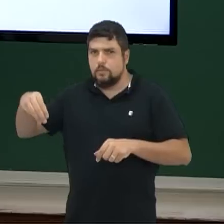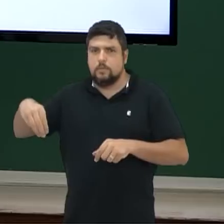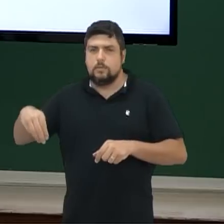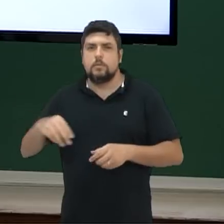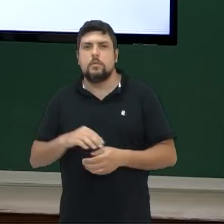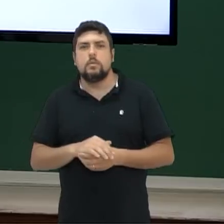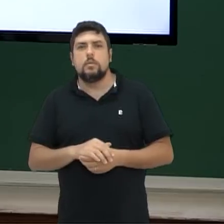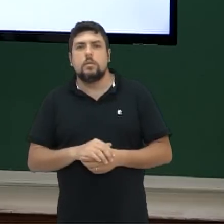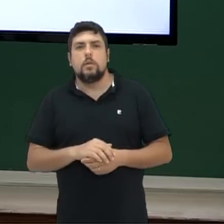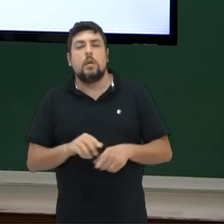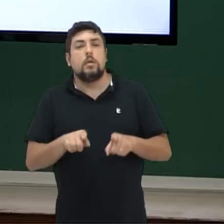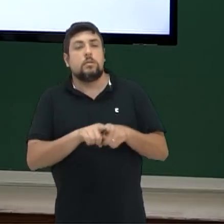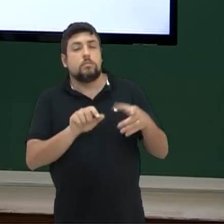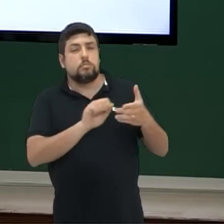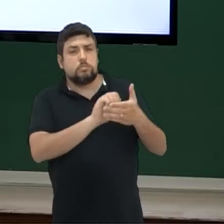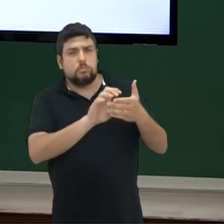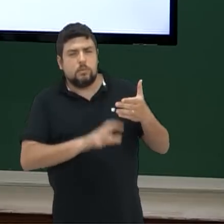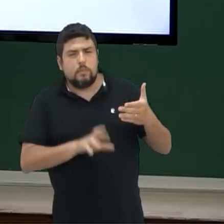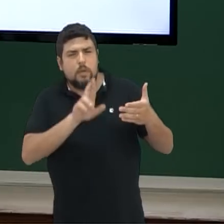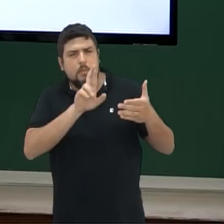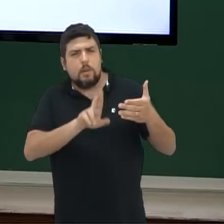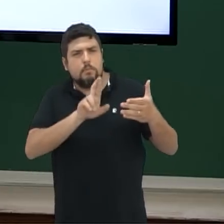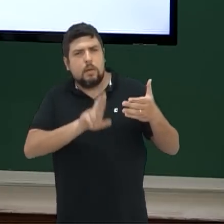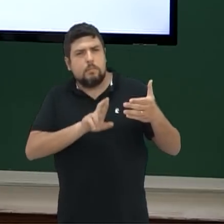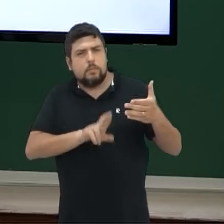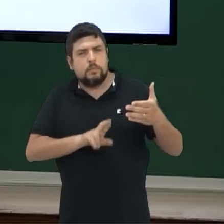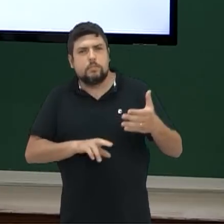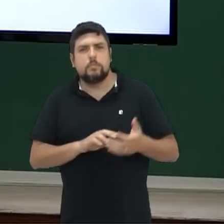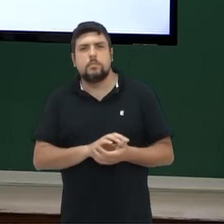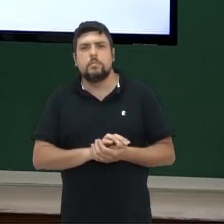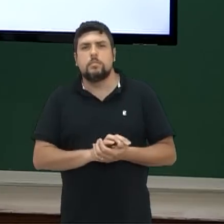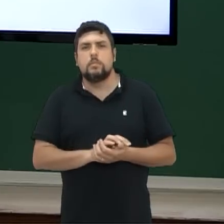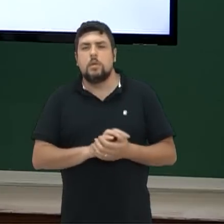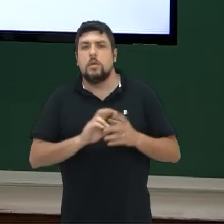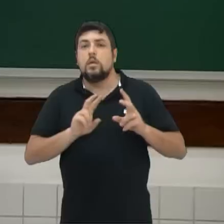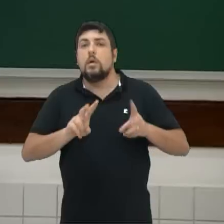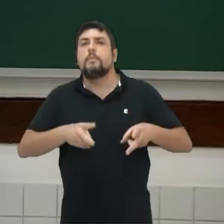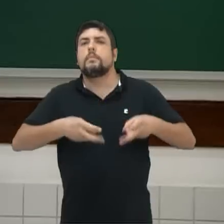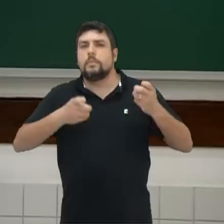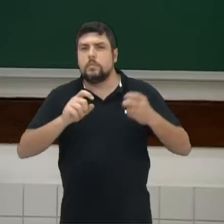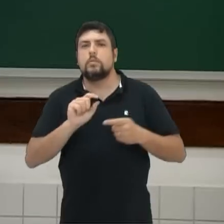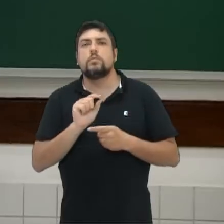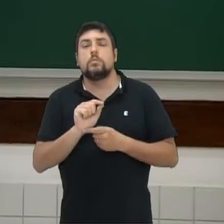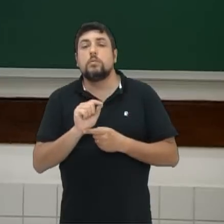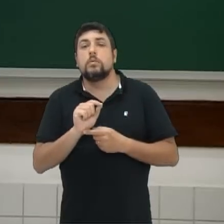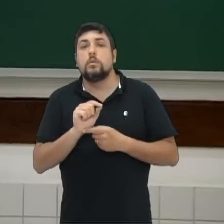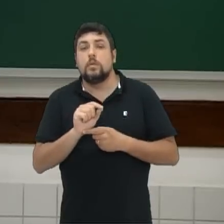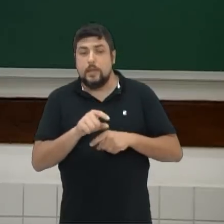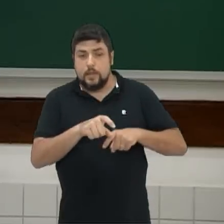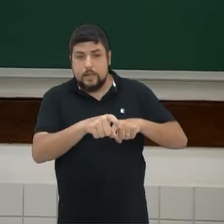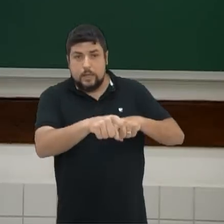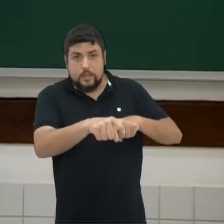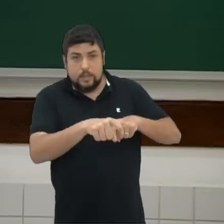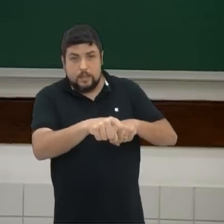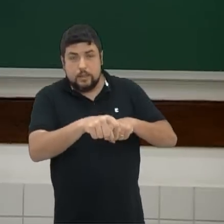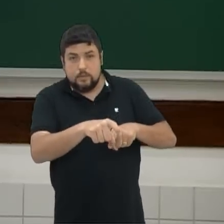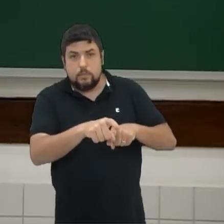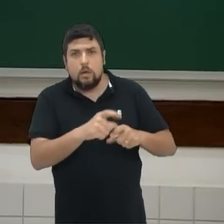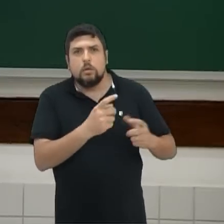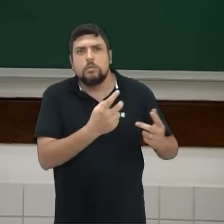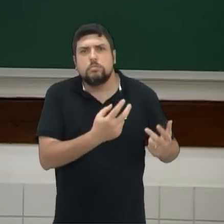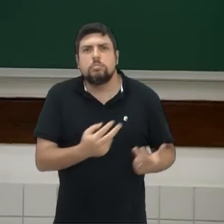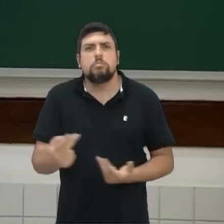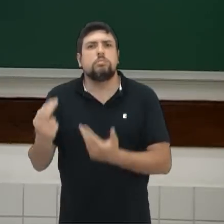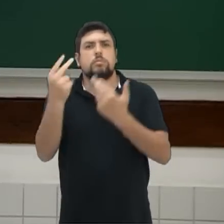resolveu vários exercícios juntos lá. A gente percebeu principalmente a falta que faz para a gente não ter uma